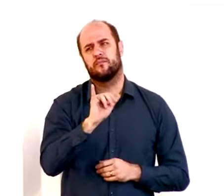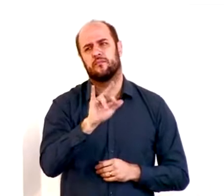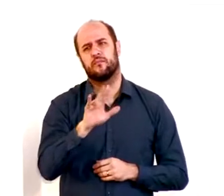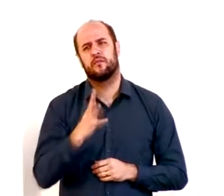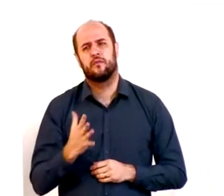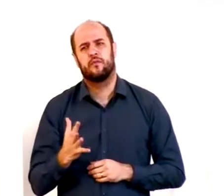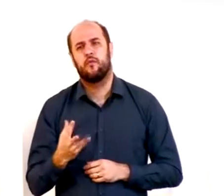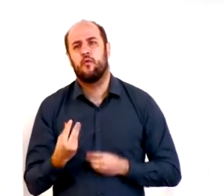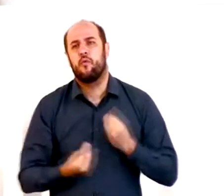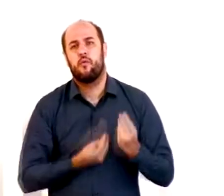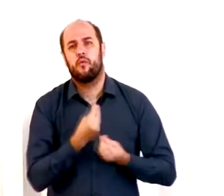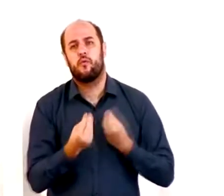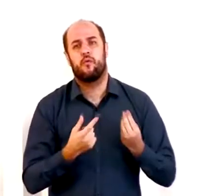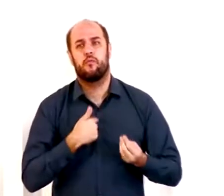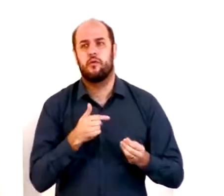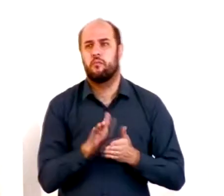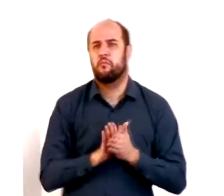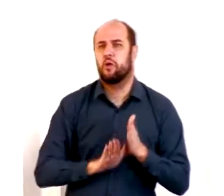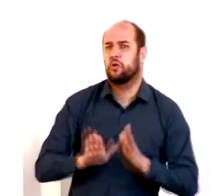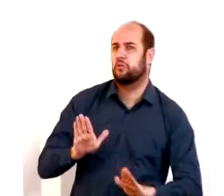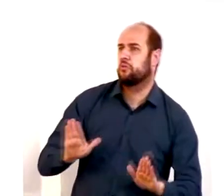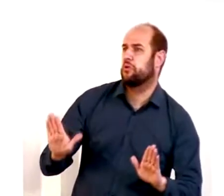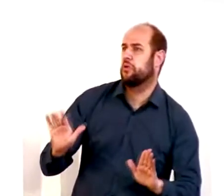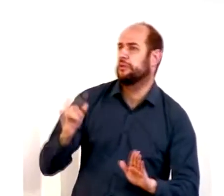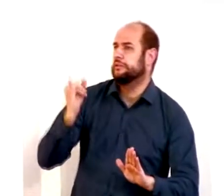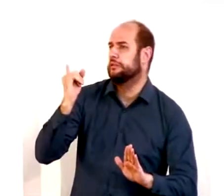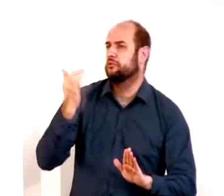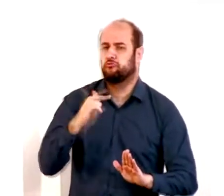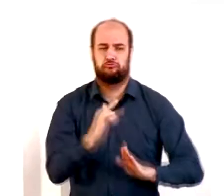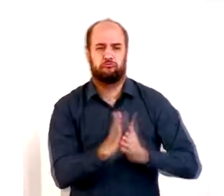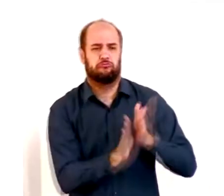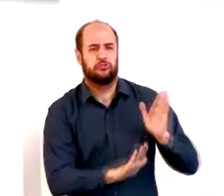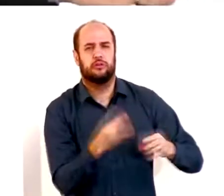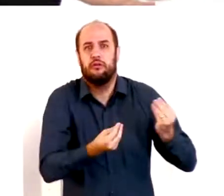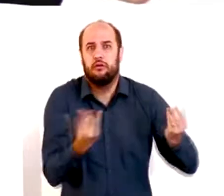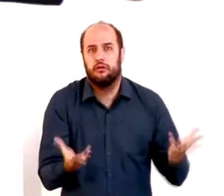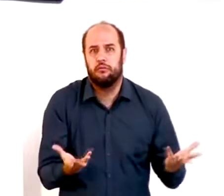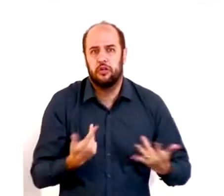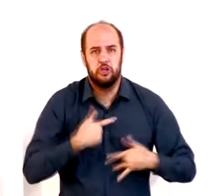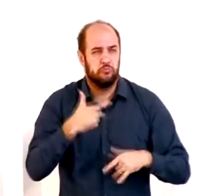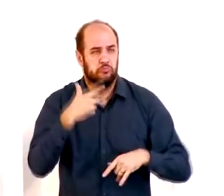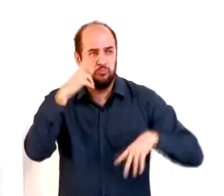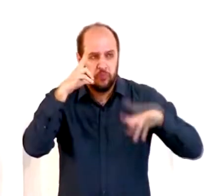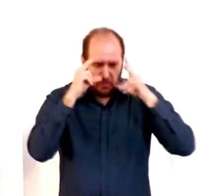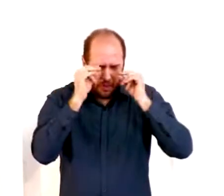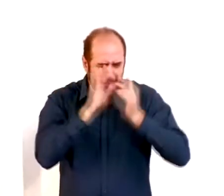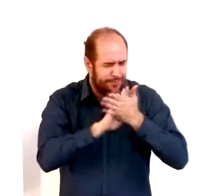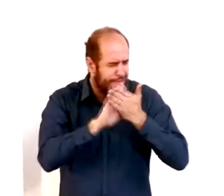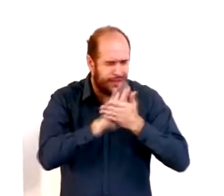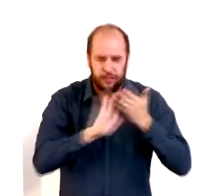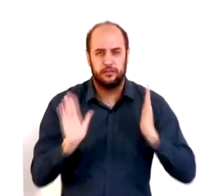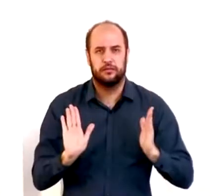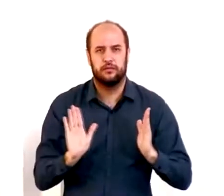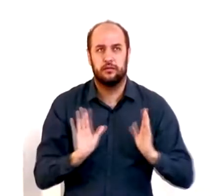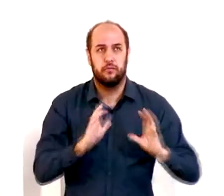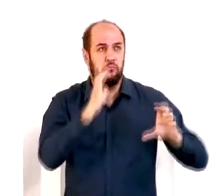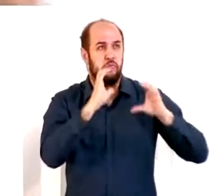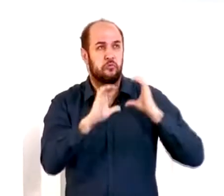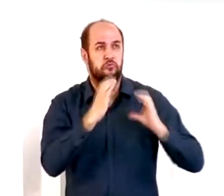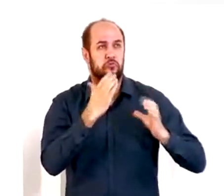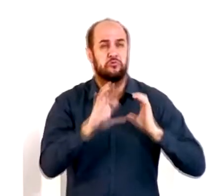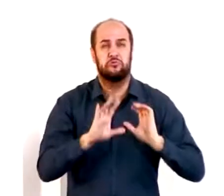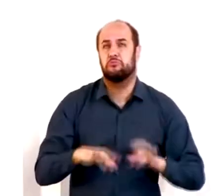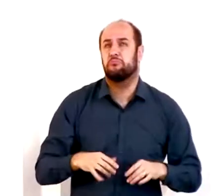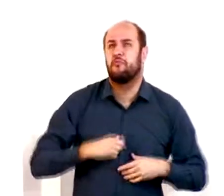que eu posso ser um adorador sem adorar? Que adorador sou eu que não fecho os meus olhos numa oração, num cântico, que